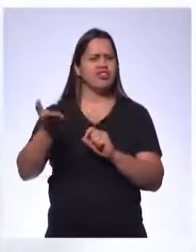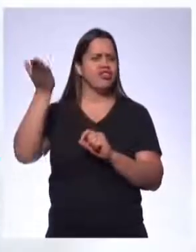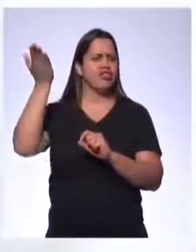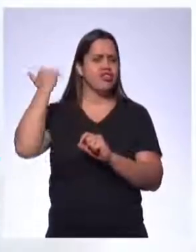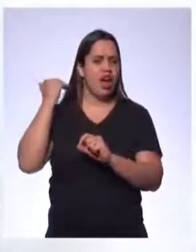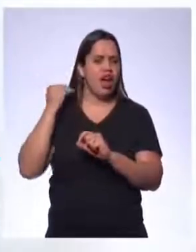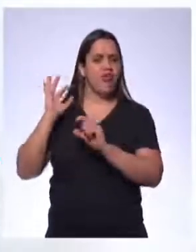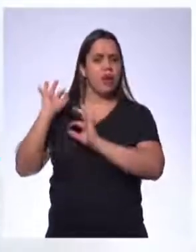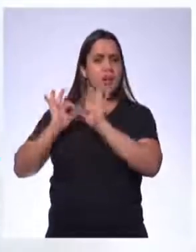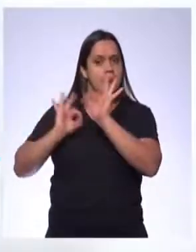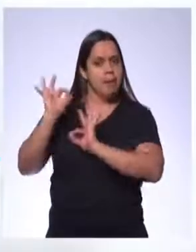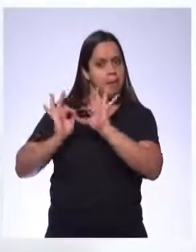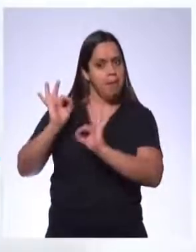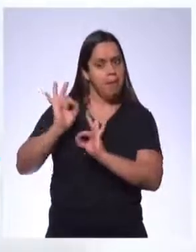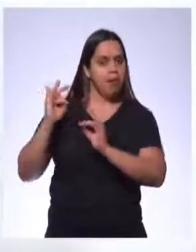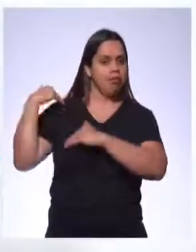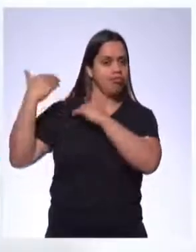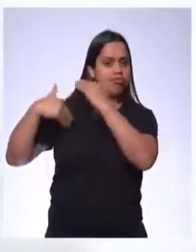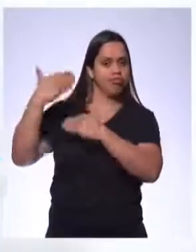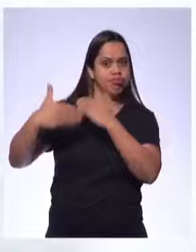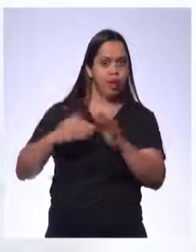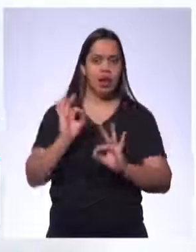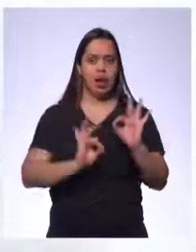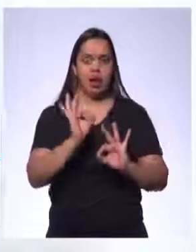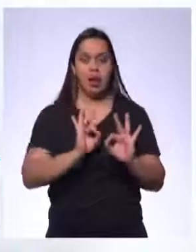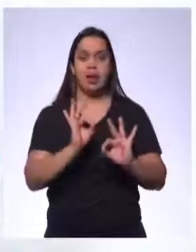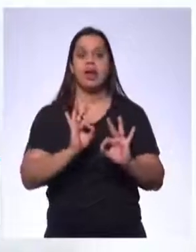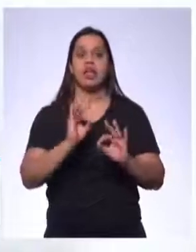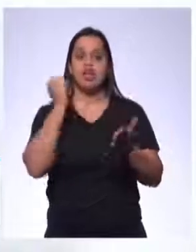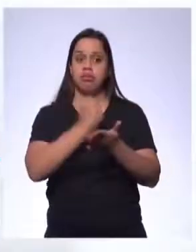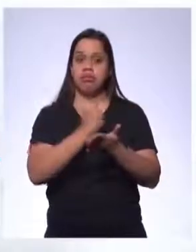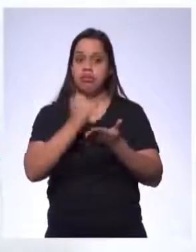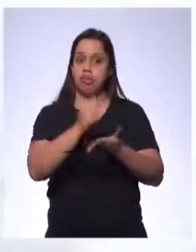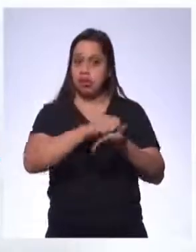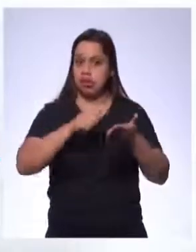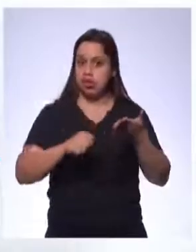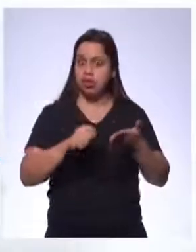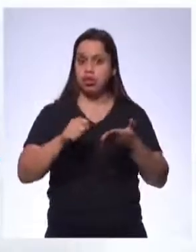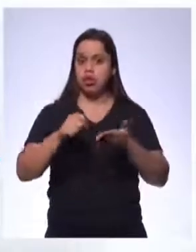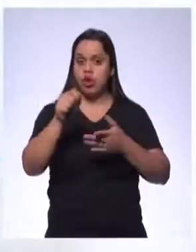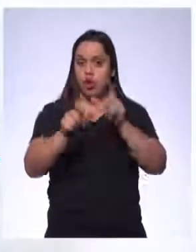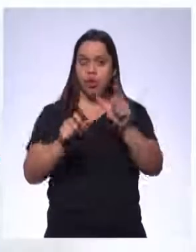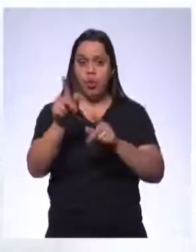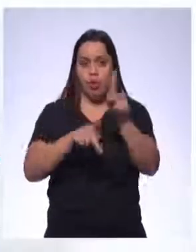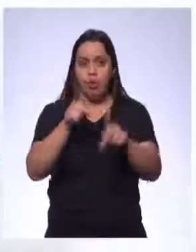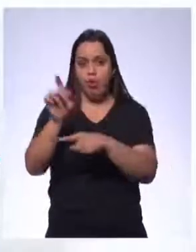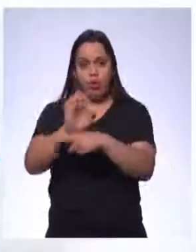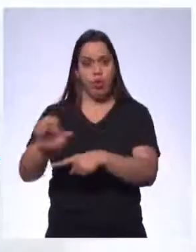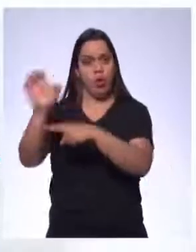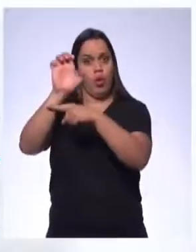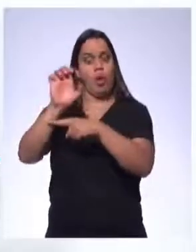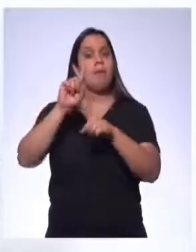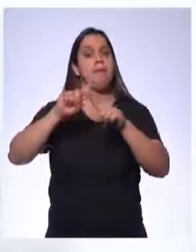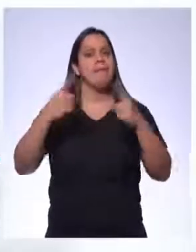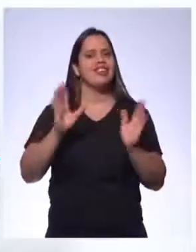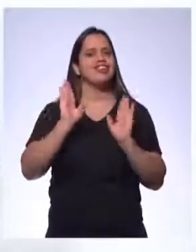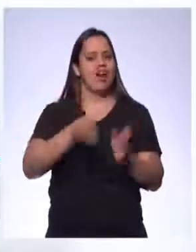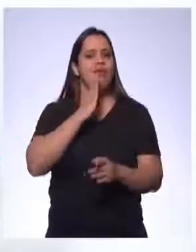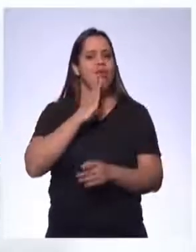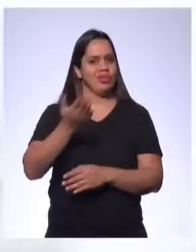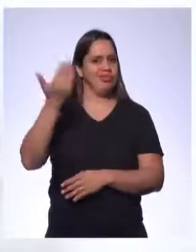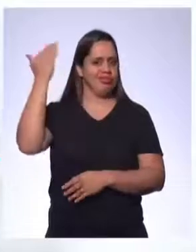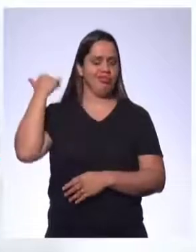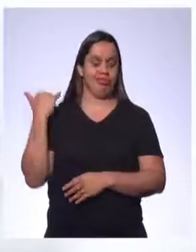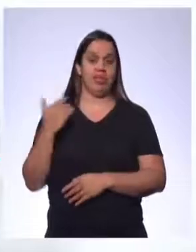pelos europeus, foi melhor registrado pelos europeus, mas que já era conhecido há muito tempo atrás. Tá bom? Então, só para